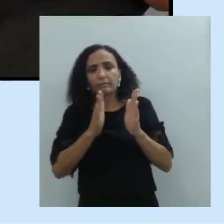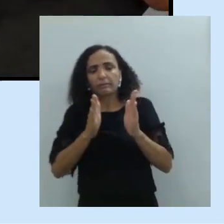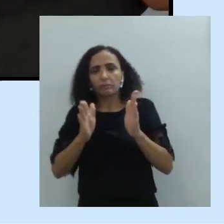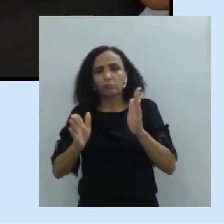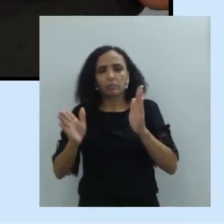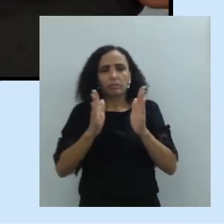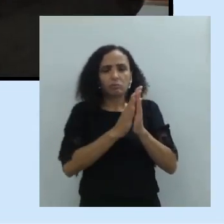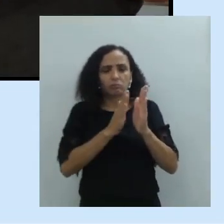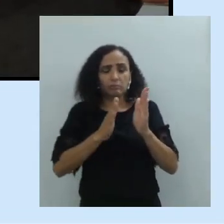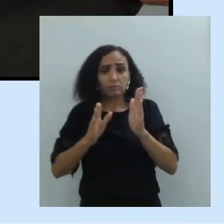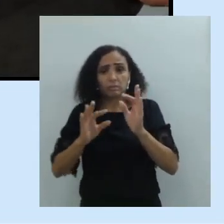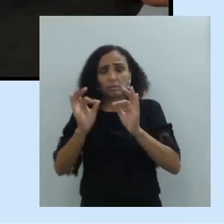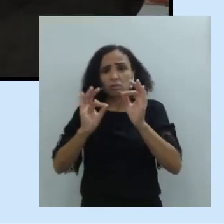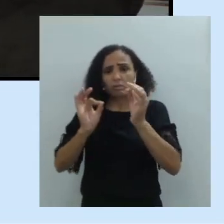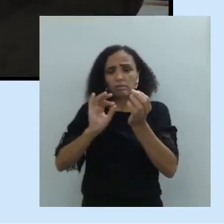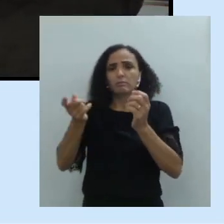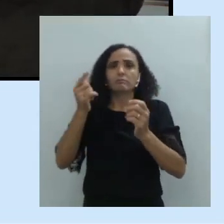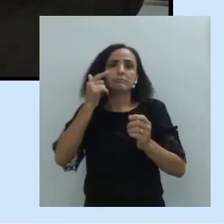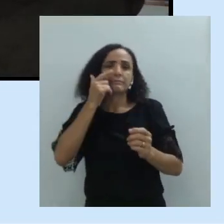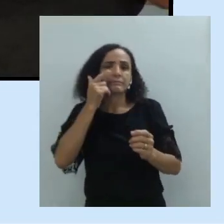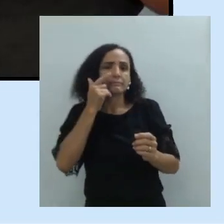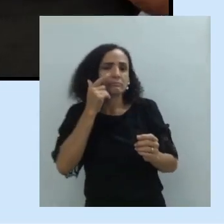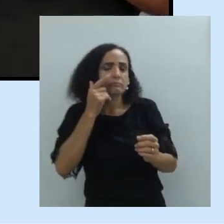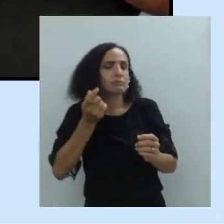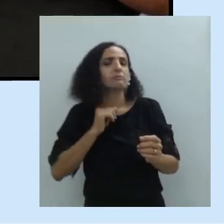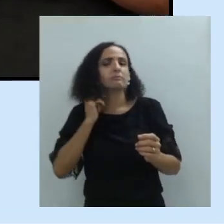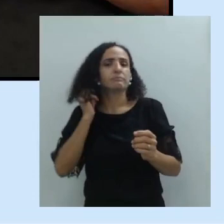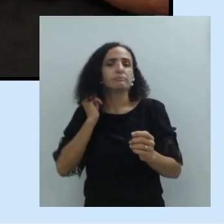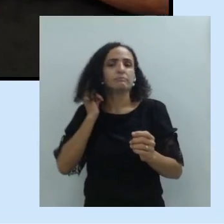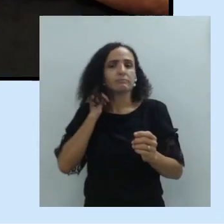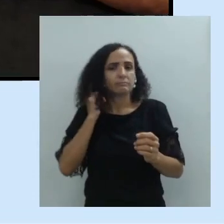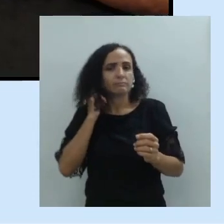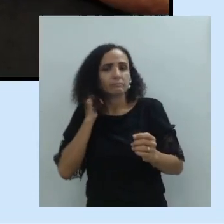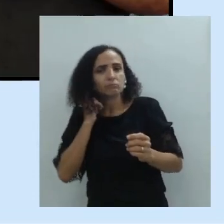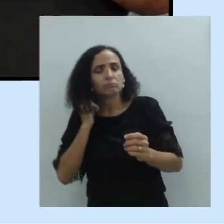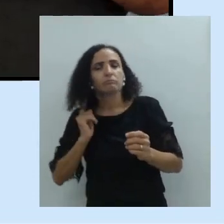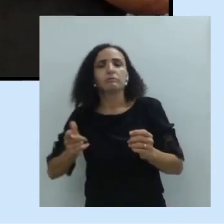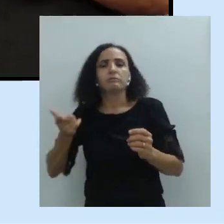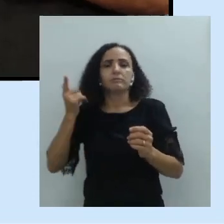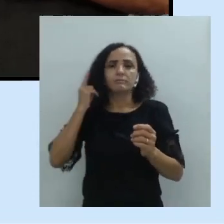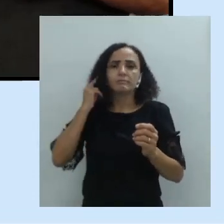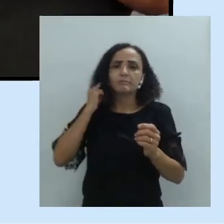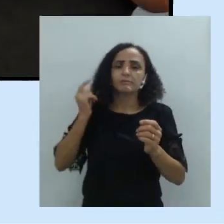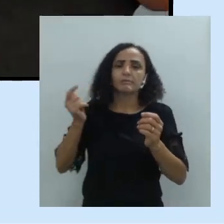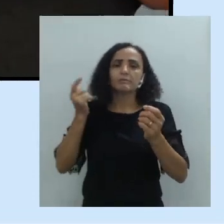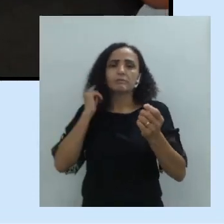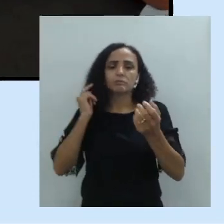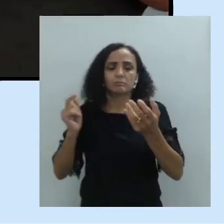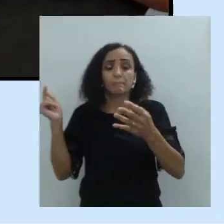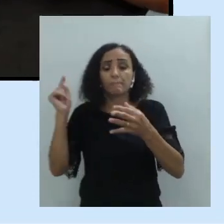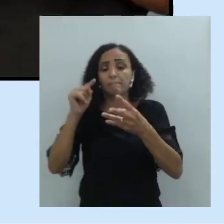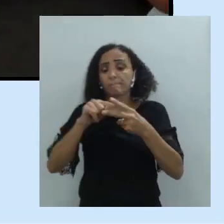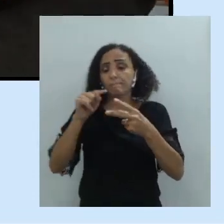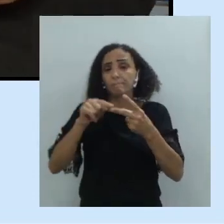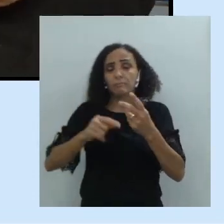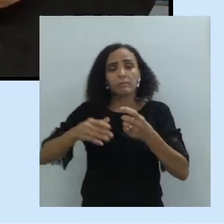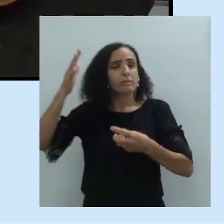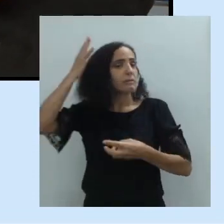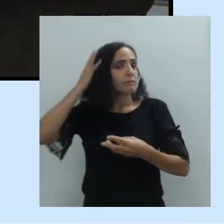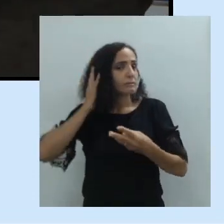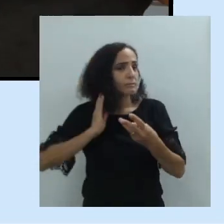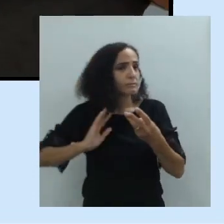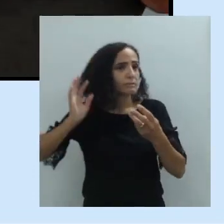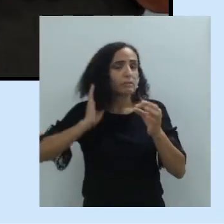epitelial, o tecido cartilaginoso do nariz, da orelha, os tecidos, o tecido nervoso, o tecido capilar do